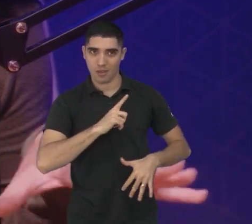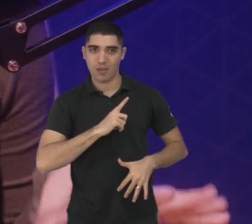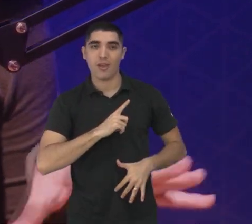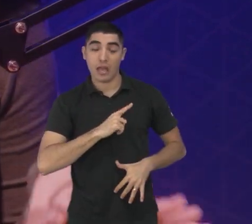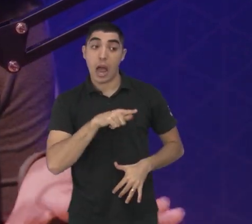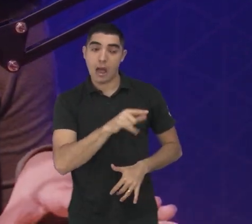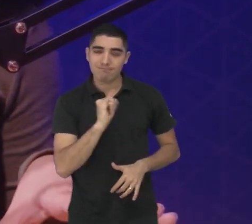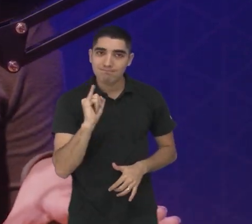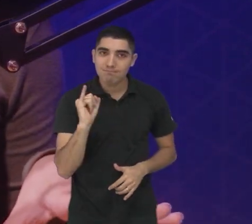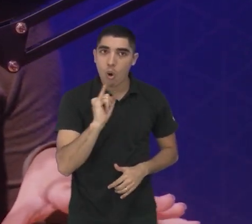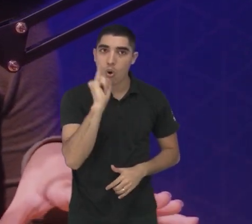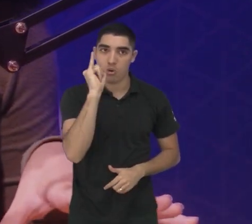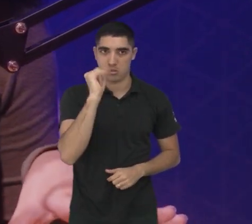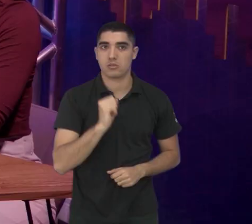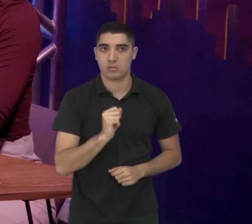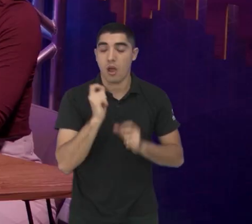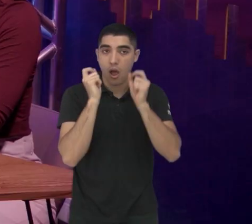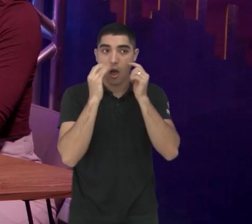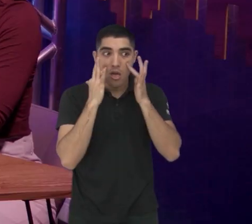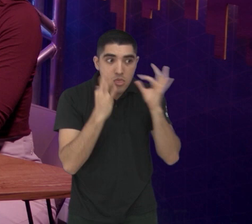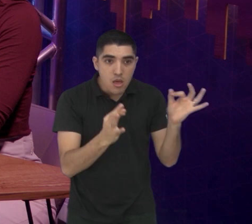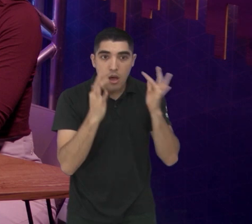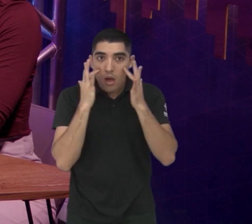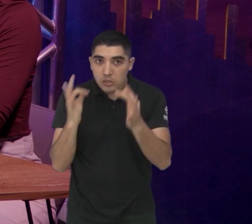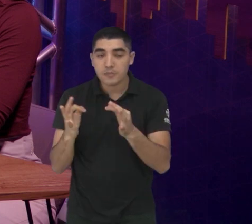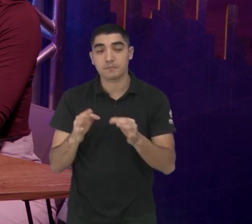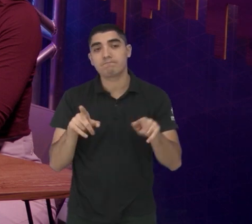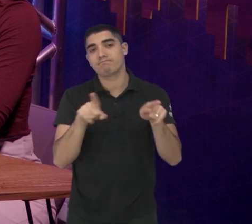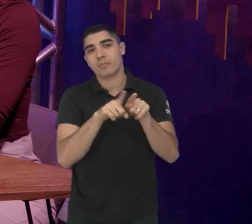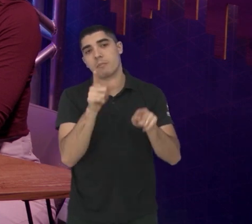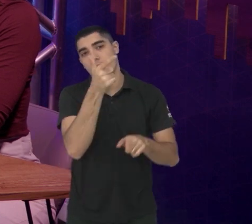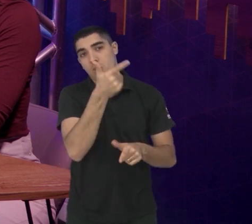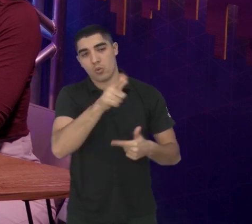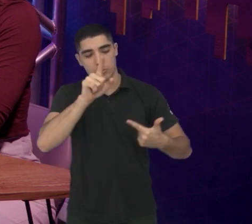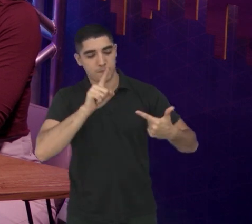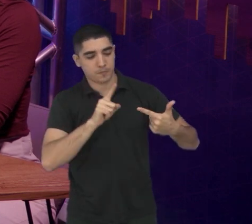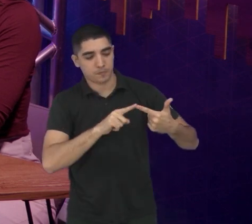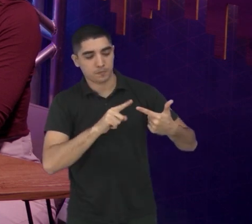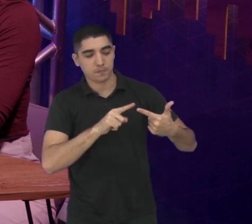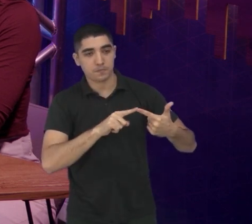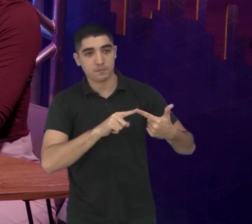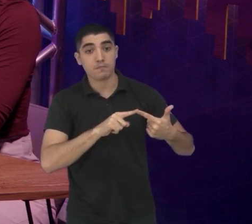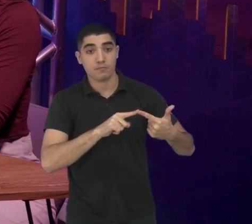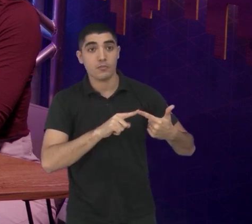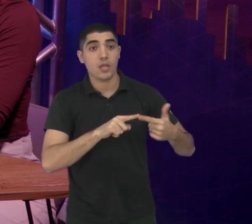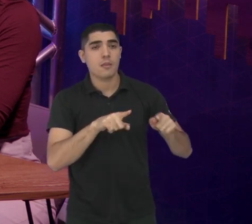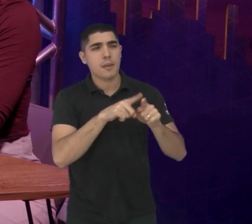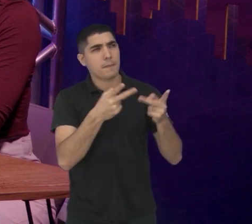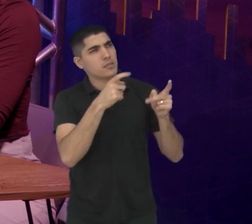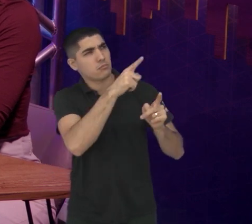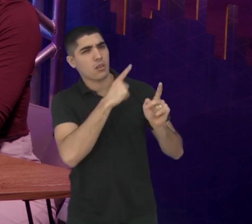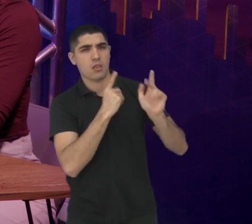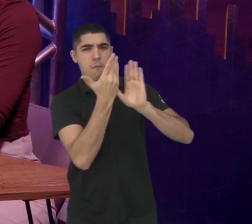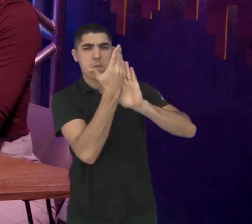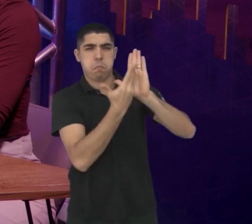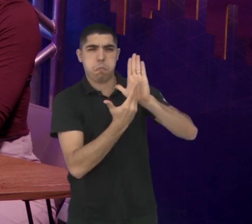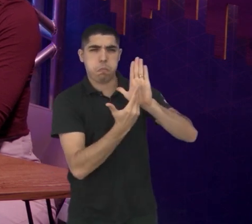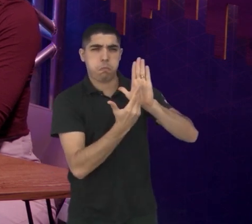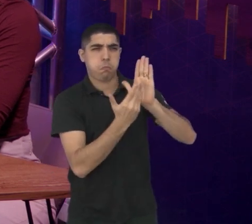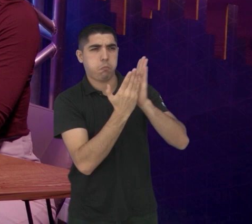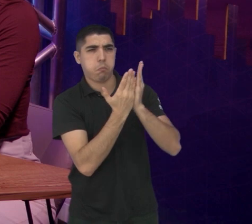sinal importantíssimo de alerta. A gente também tem a relação de